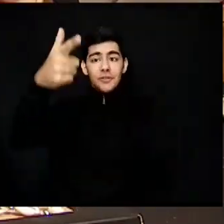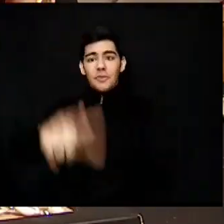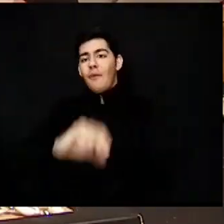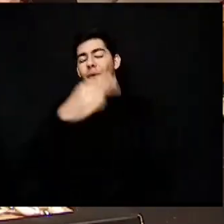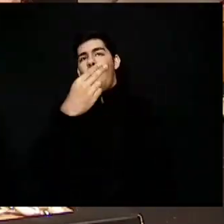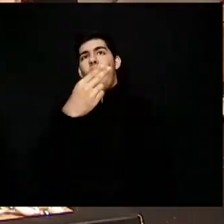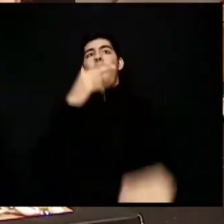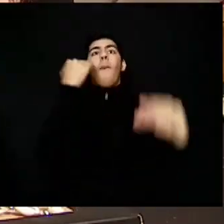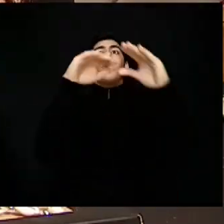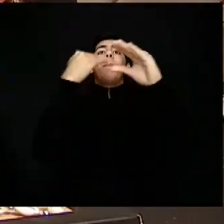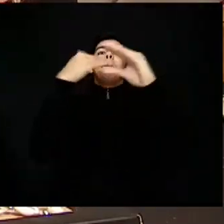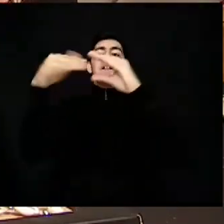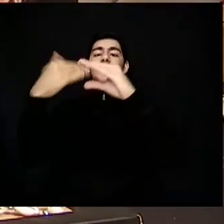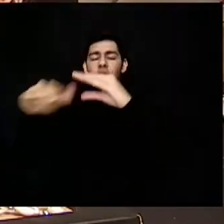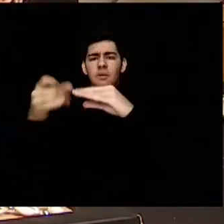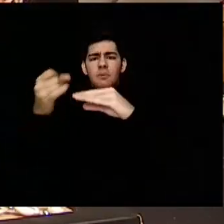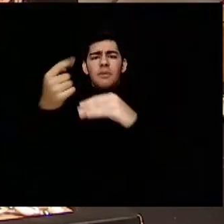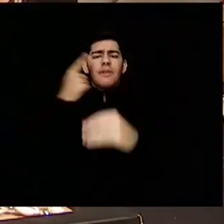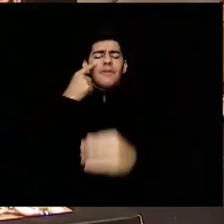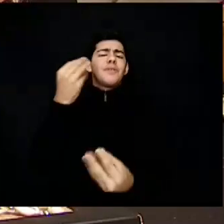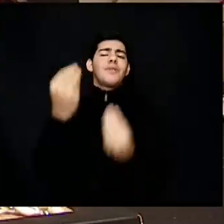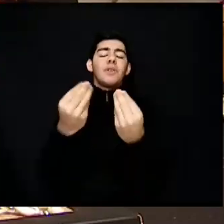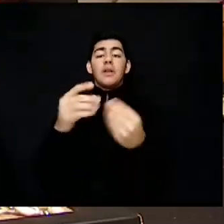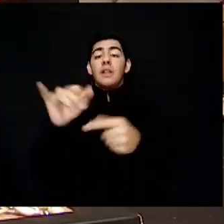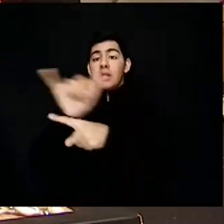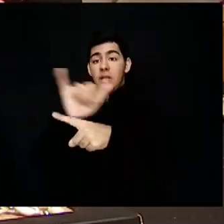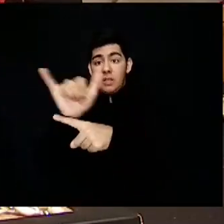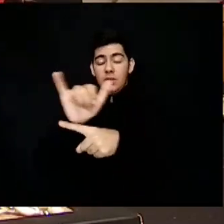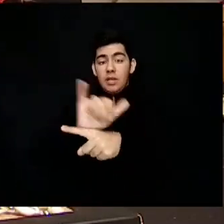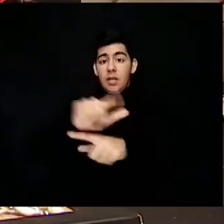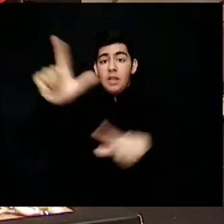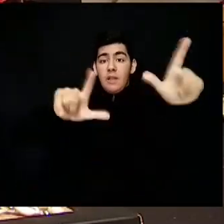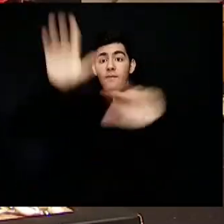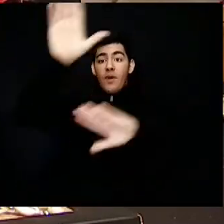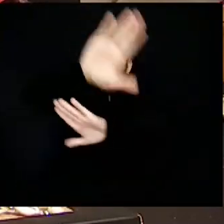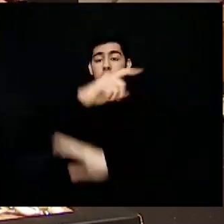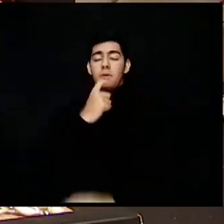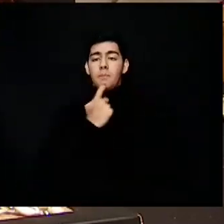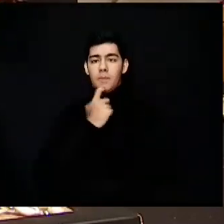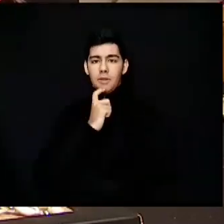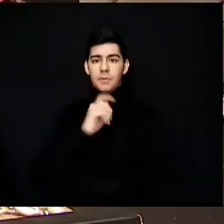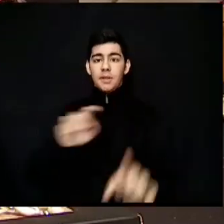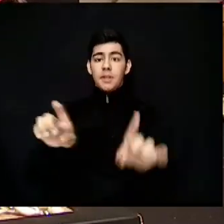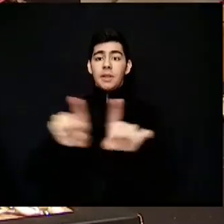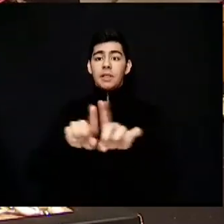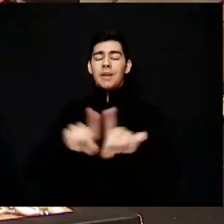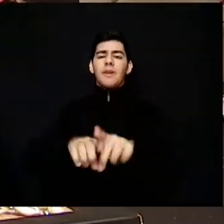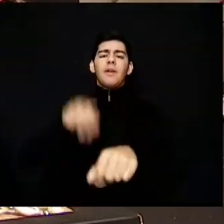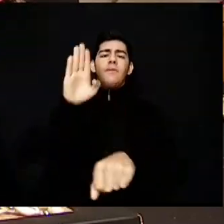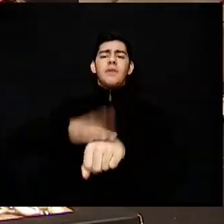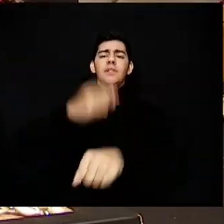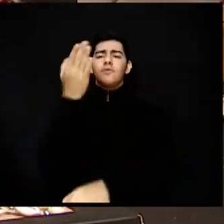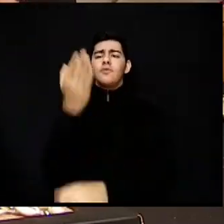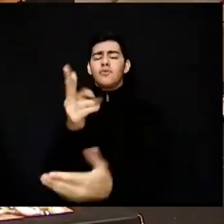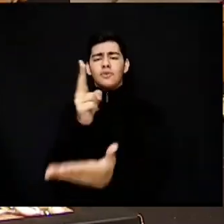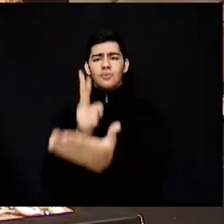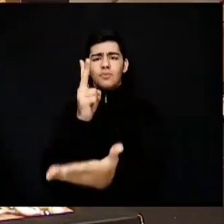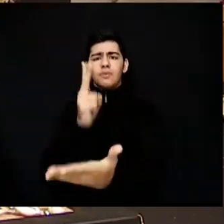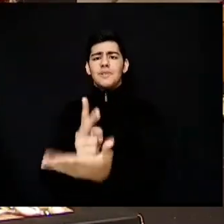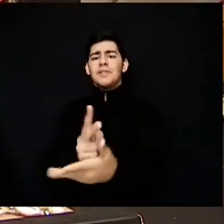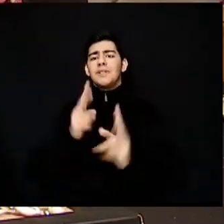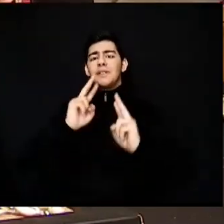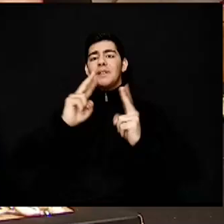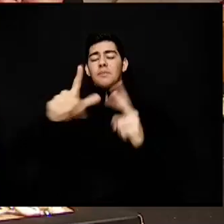direitinho, é só acessar o YouTube da TV Câmara Campinas e buscar por Faça Você Mesmo. E esse programa sempre aos sábados,